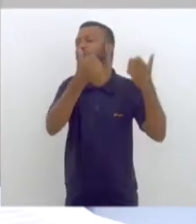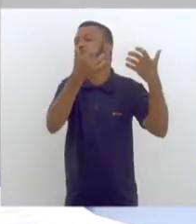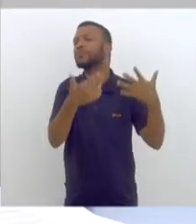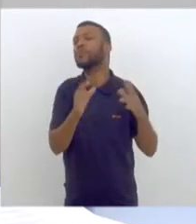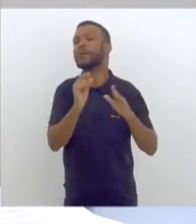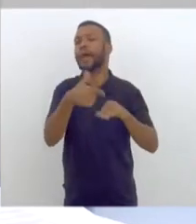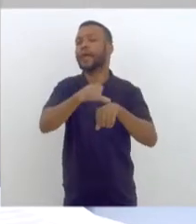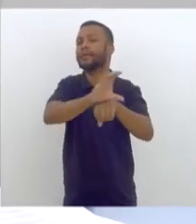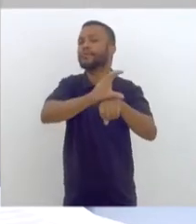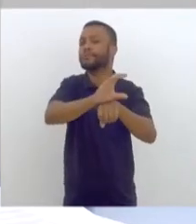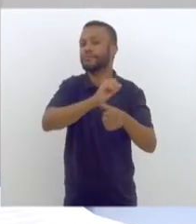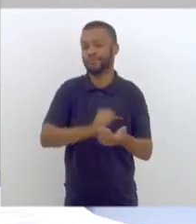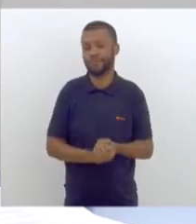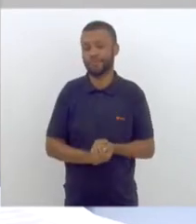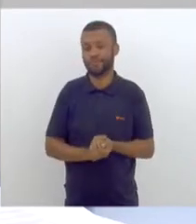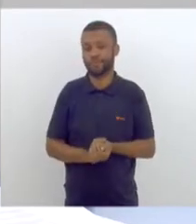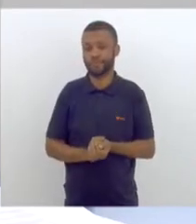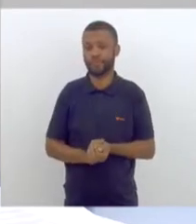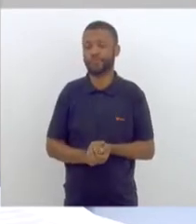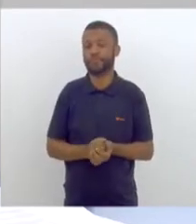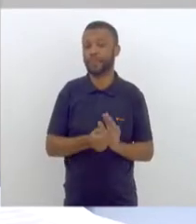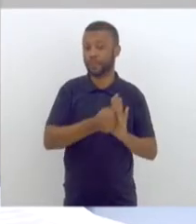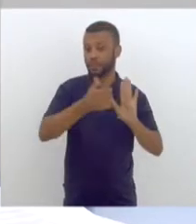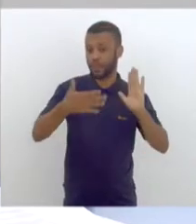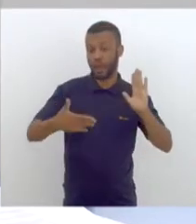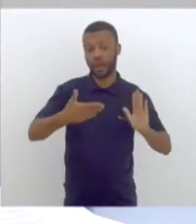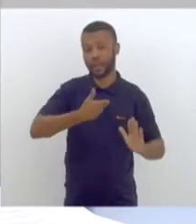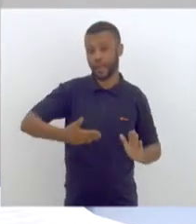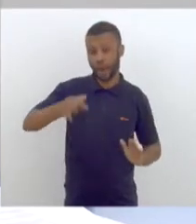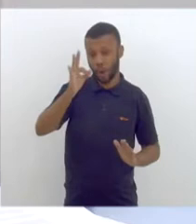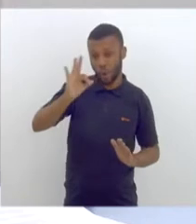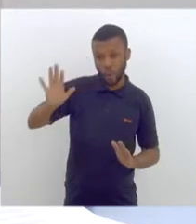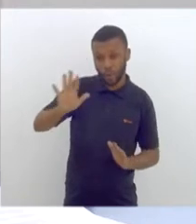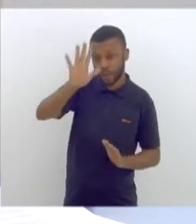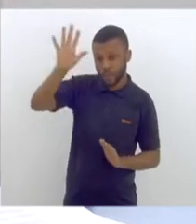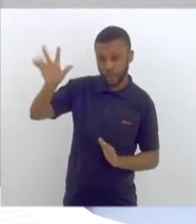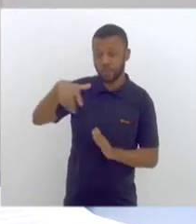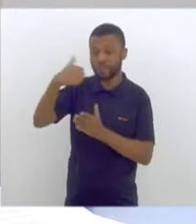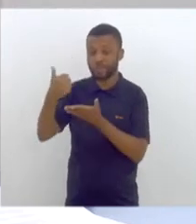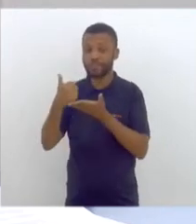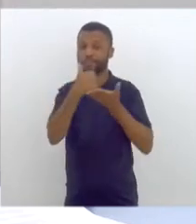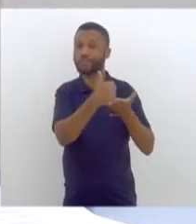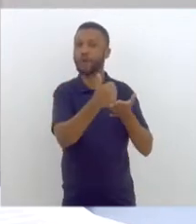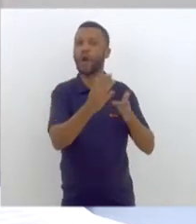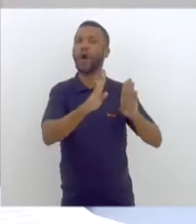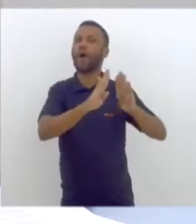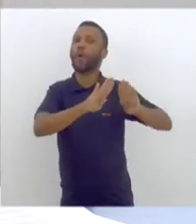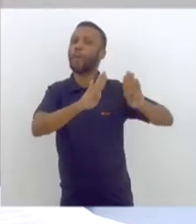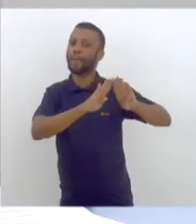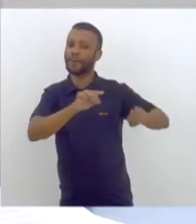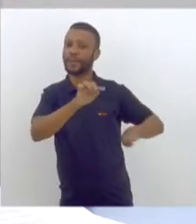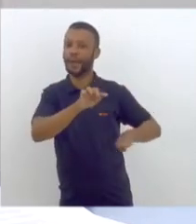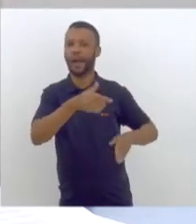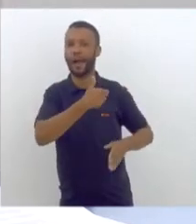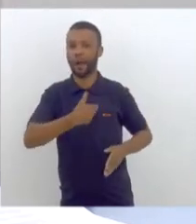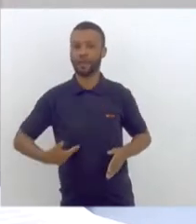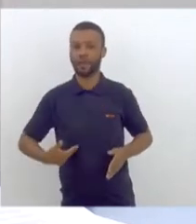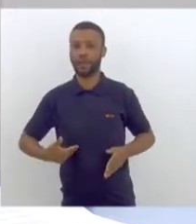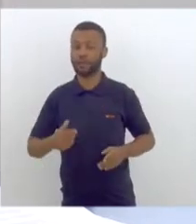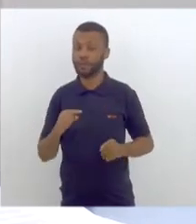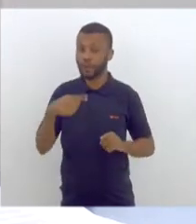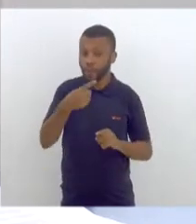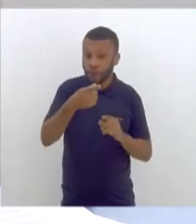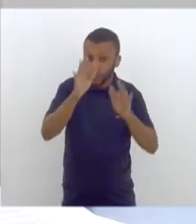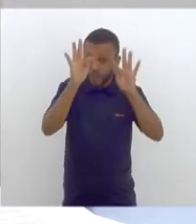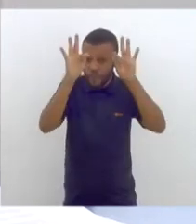que a união compensará ao estado depois de apurado